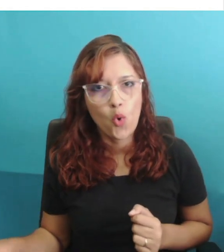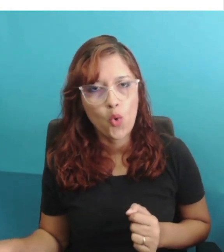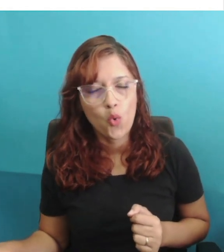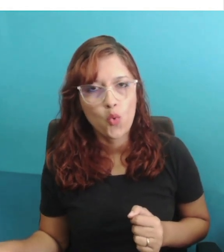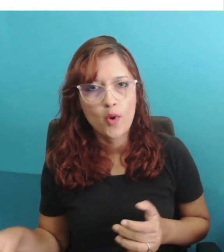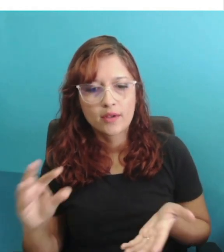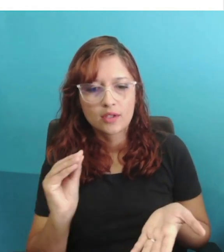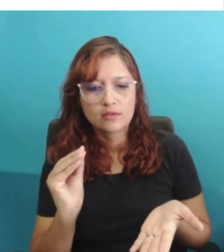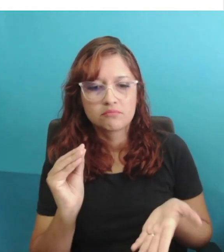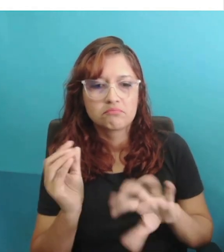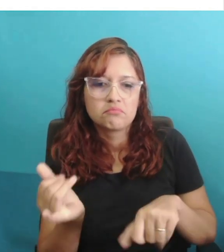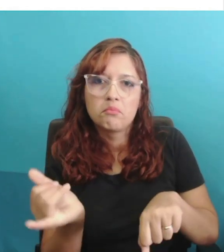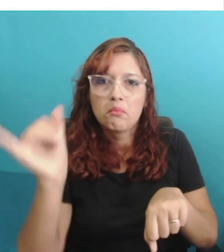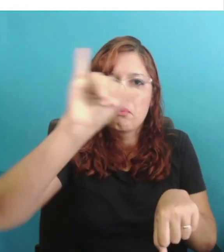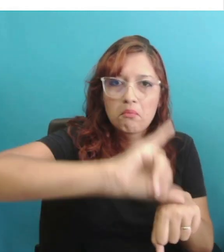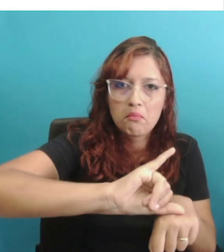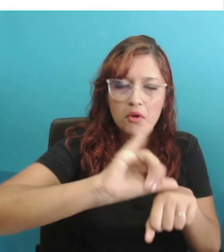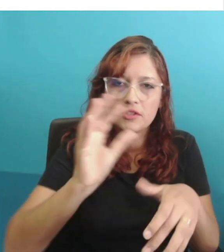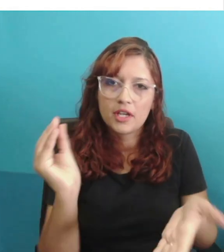por.